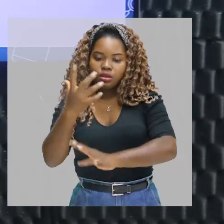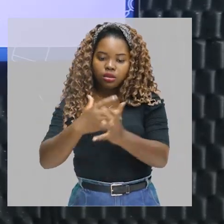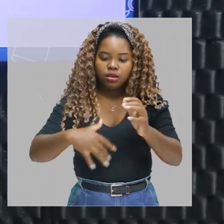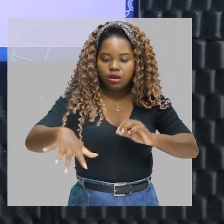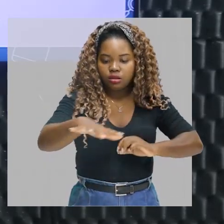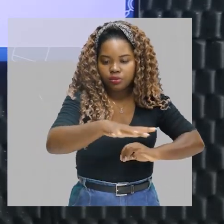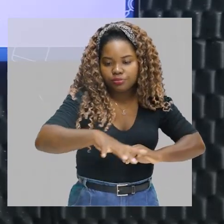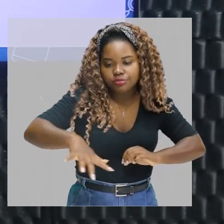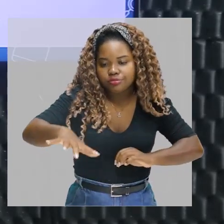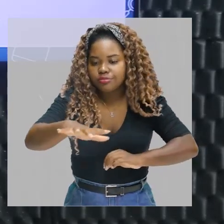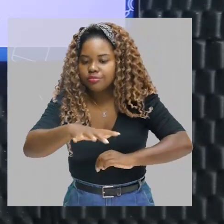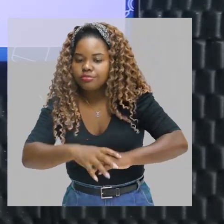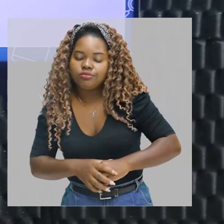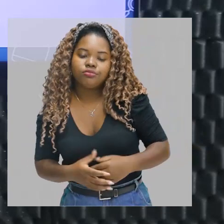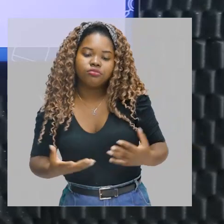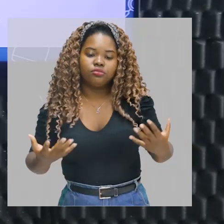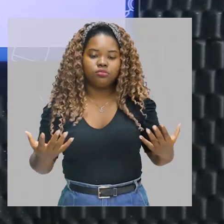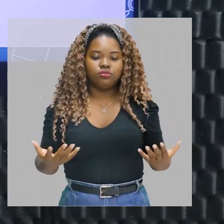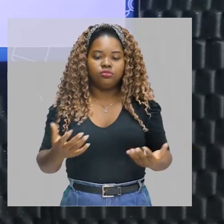está dentro, não é,